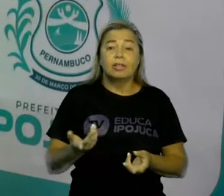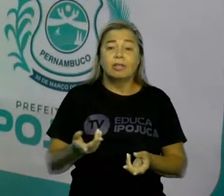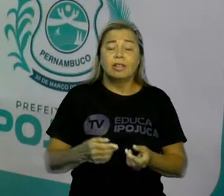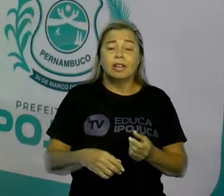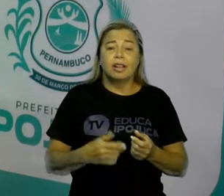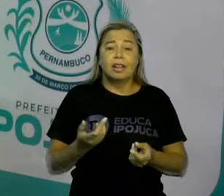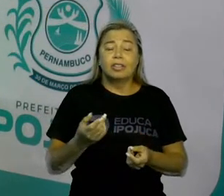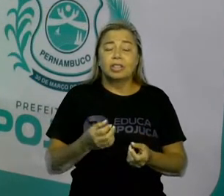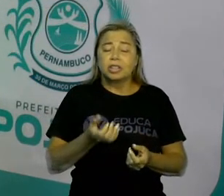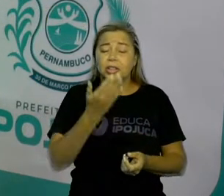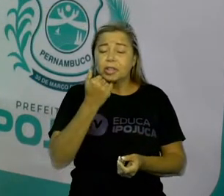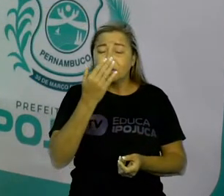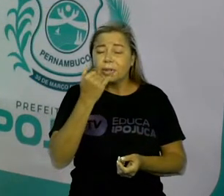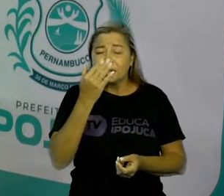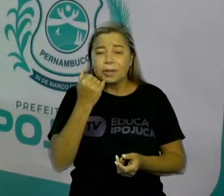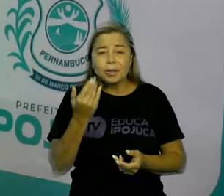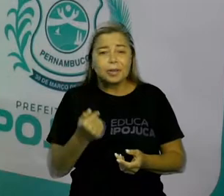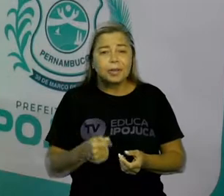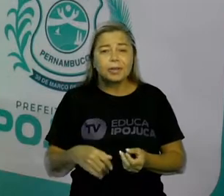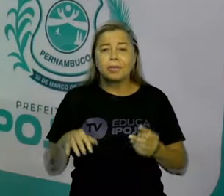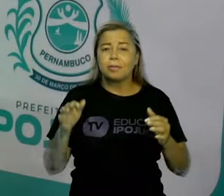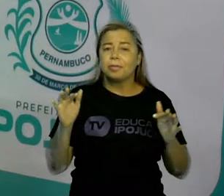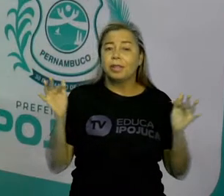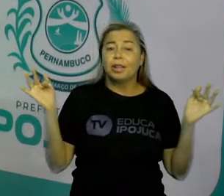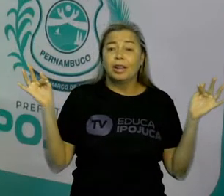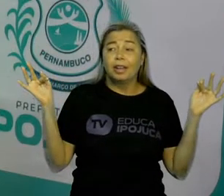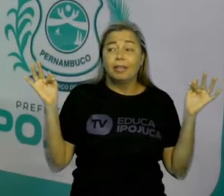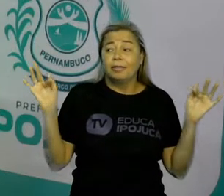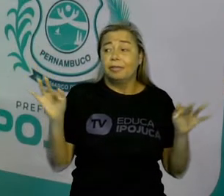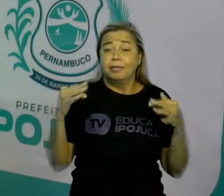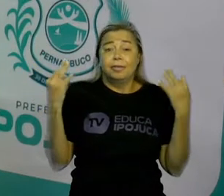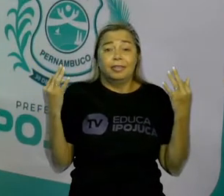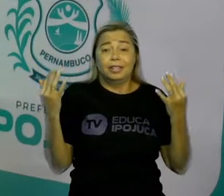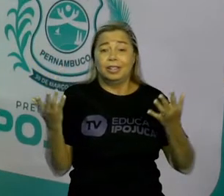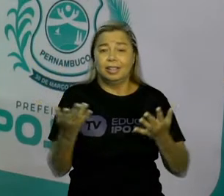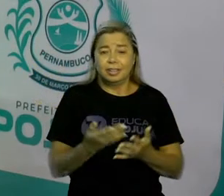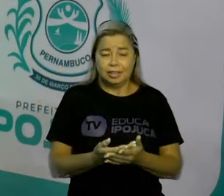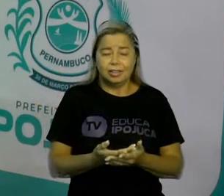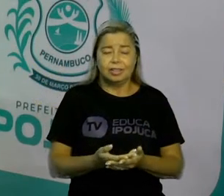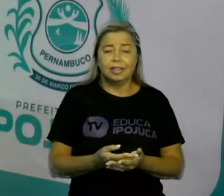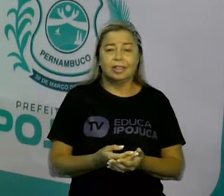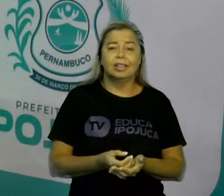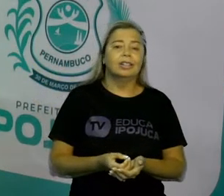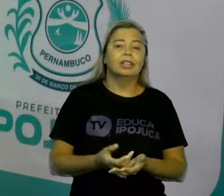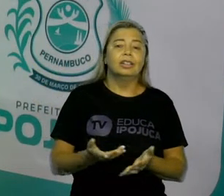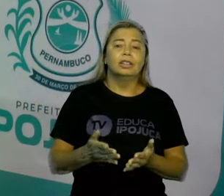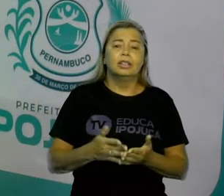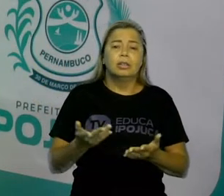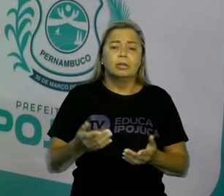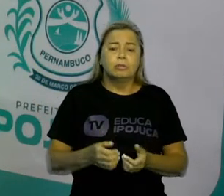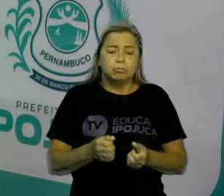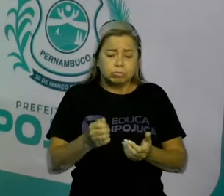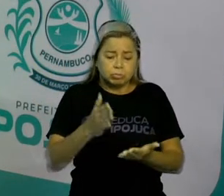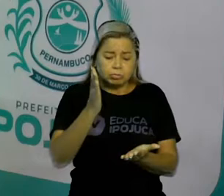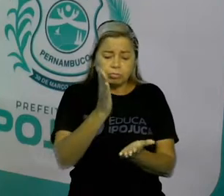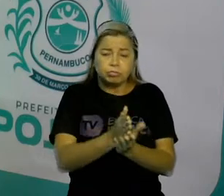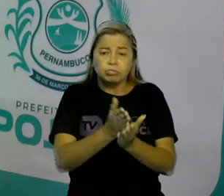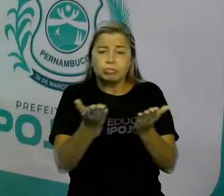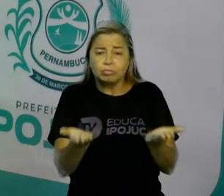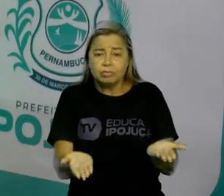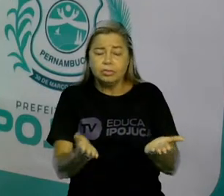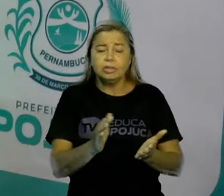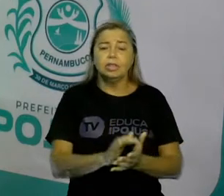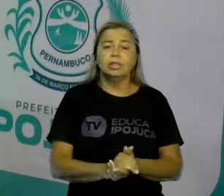né? Canjica, pamonha, comida de milho, manguzá, essas comidas feitas de macaxeira, algumas